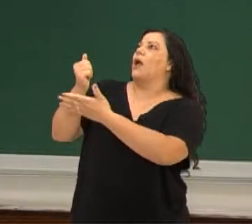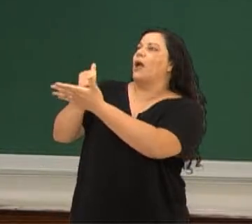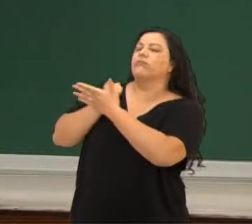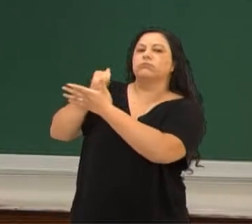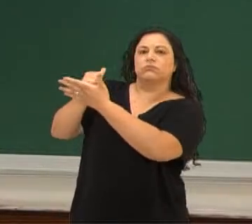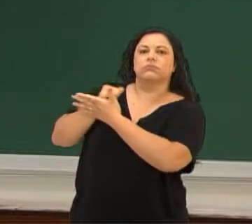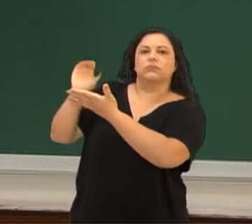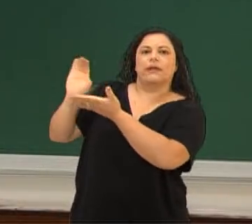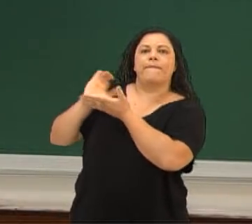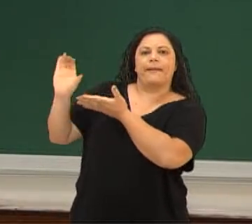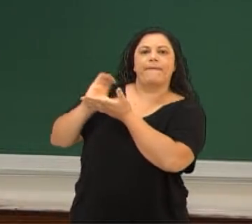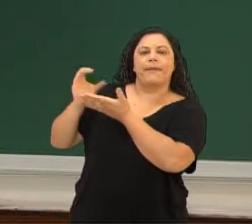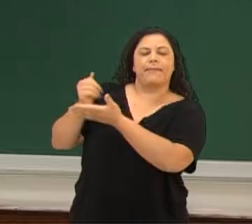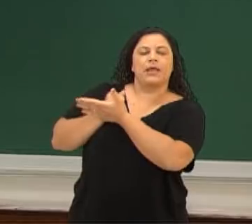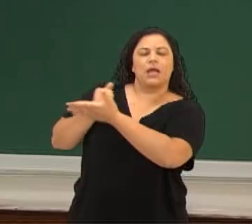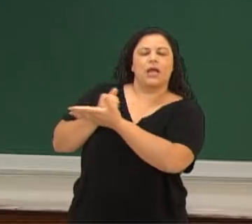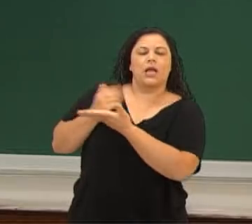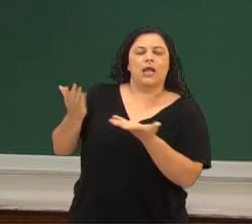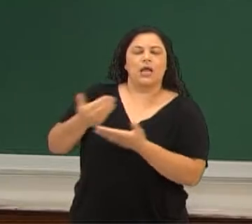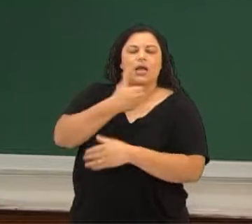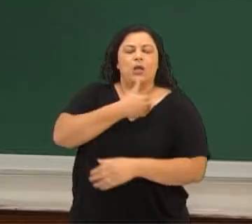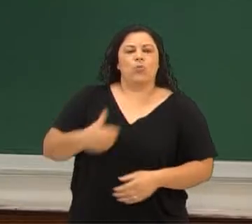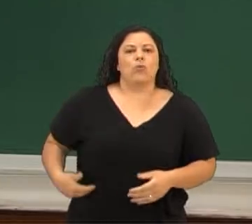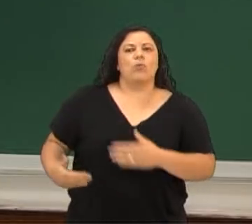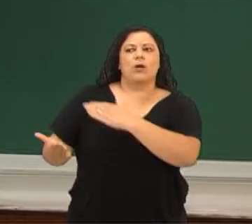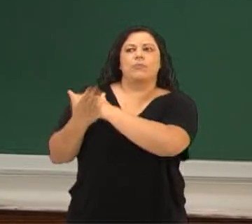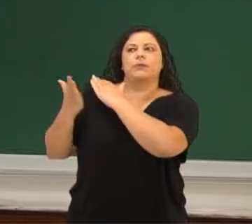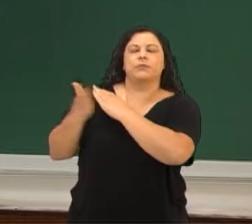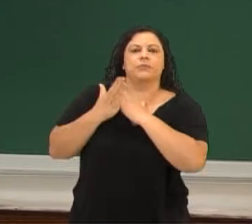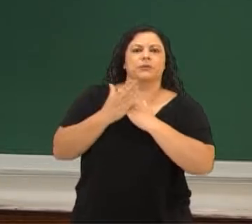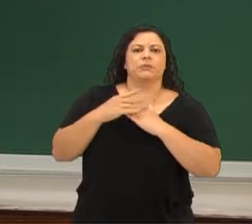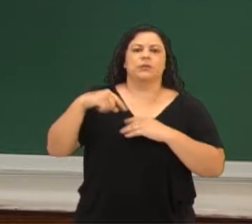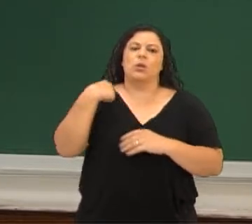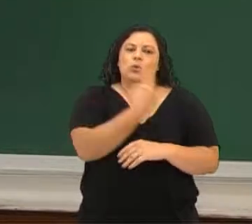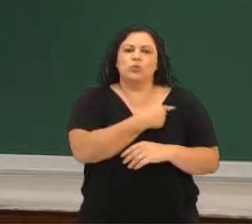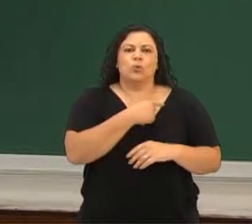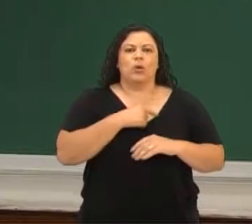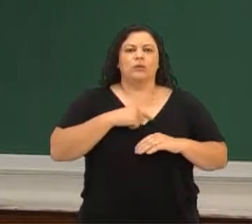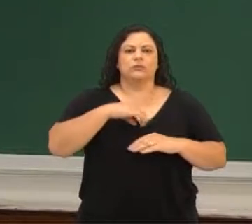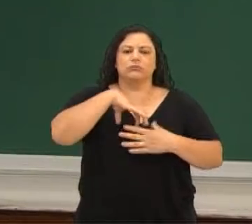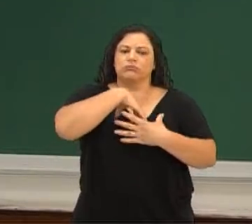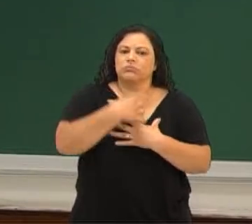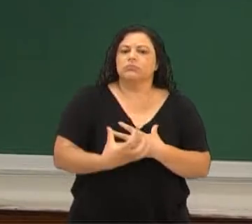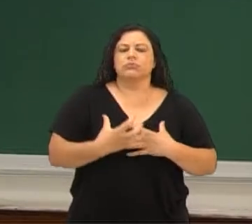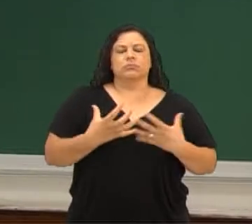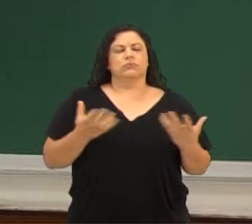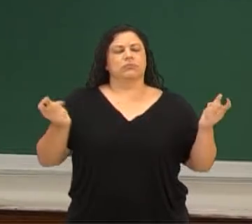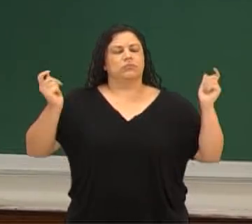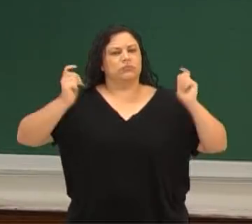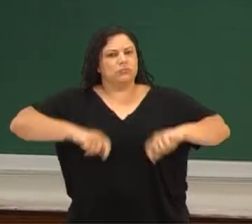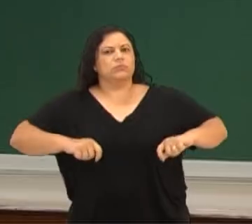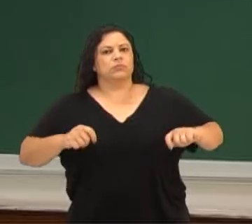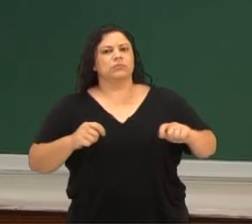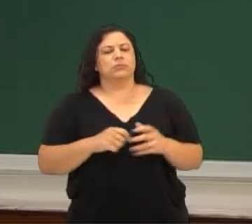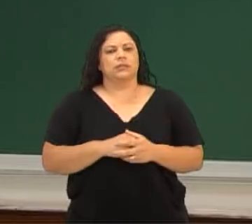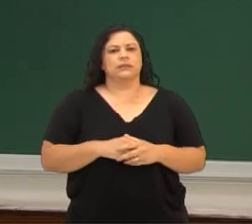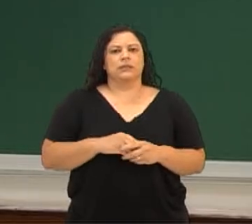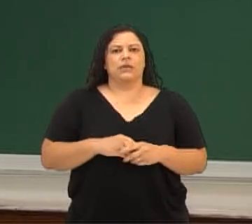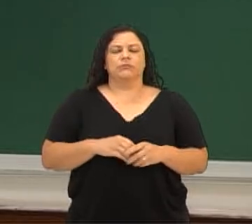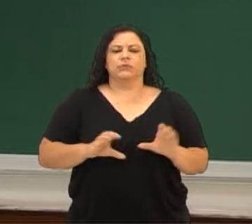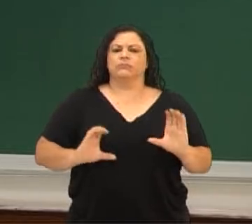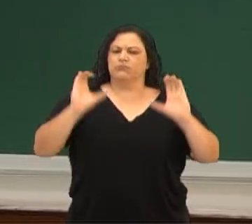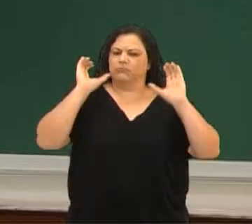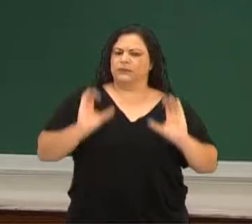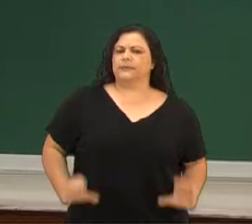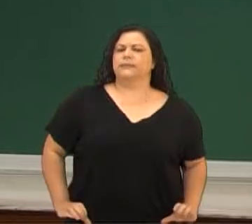Estado vai prover as nossas necessidades. Nós temos que tomar uma iniciativa. A gente tem que exercer o nosso poder de cidadão e resolver o que a